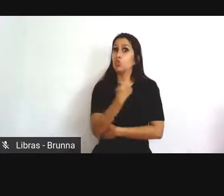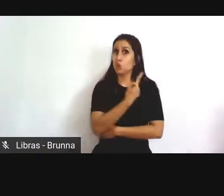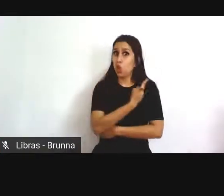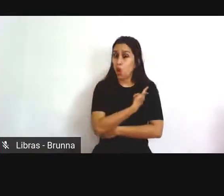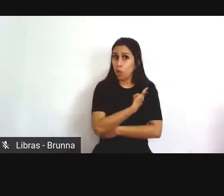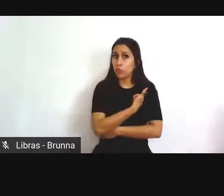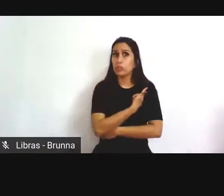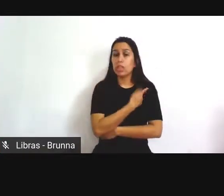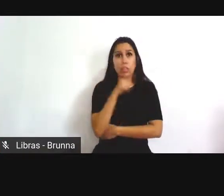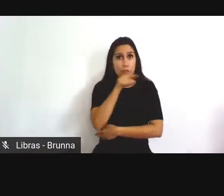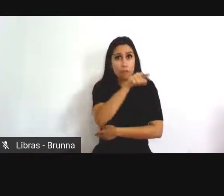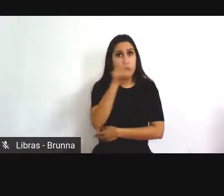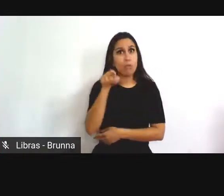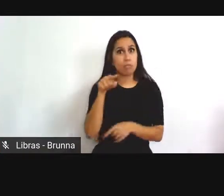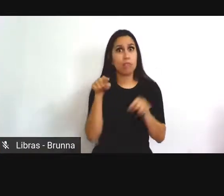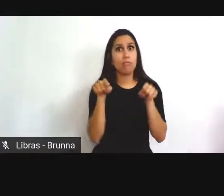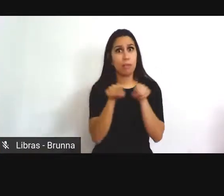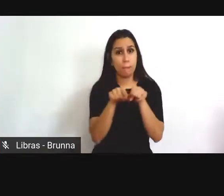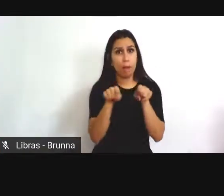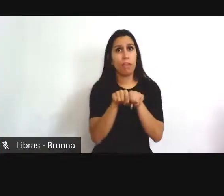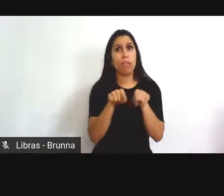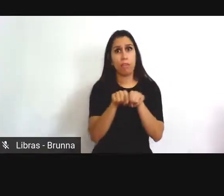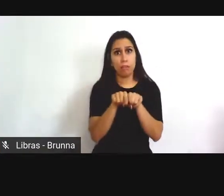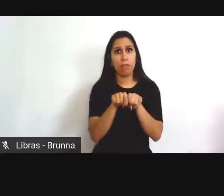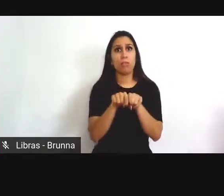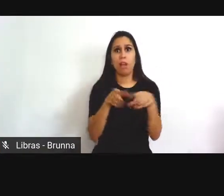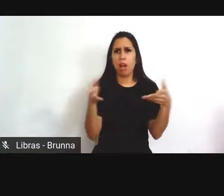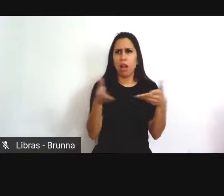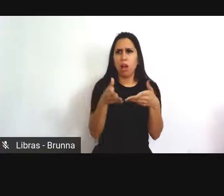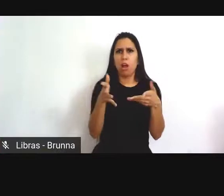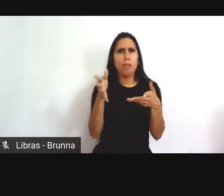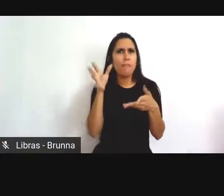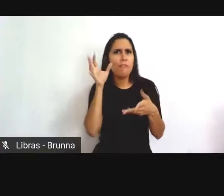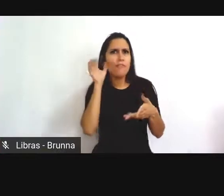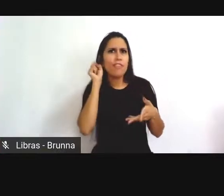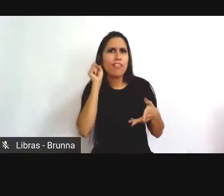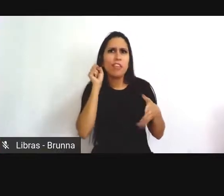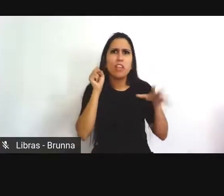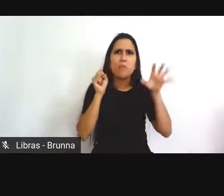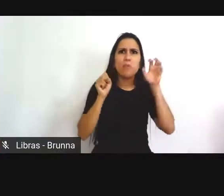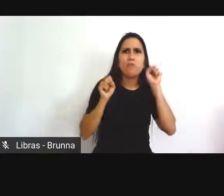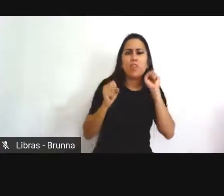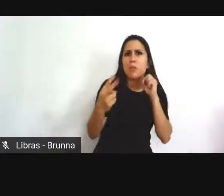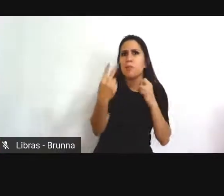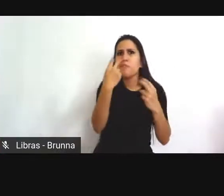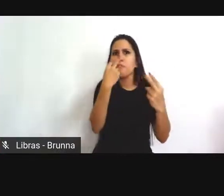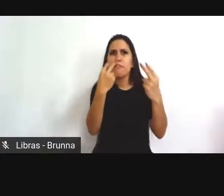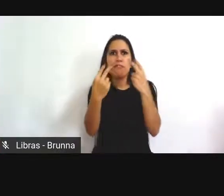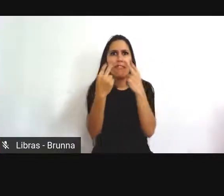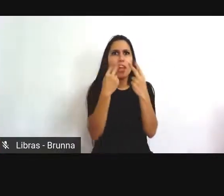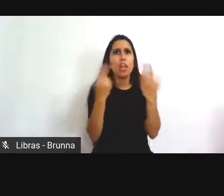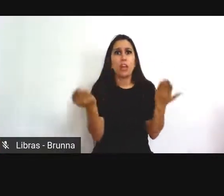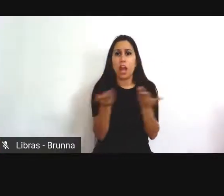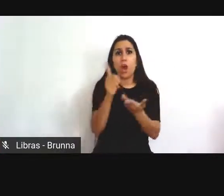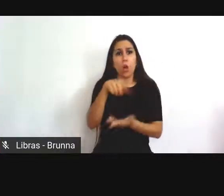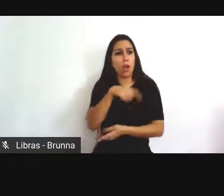para vocês que acho que estão ouvindo como alunos ou como futuros alunos.